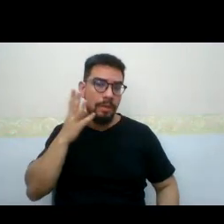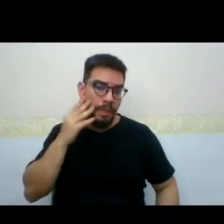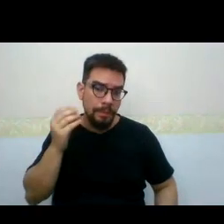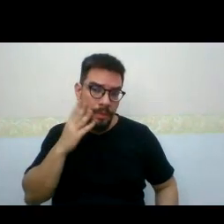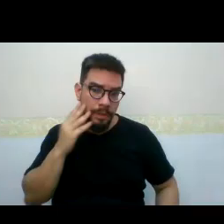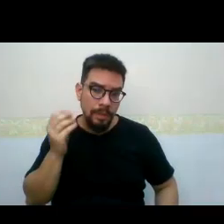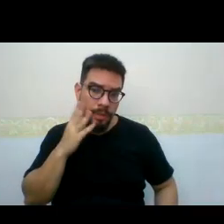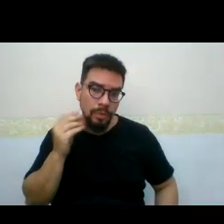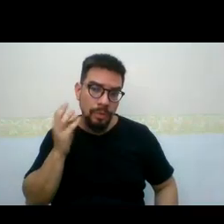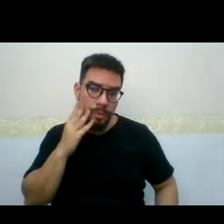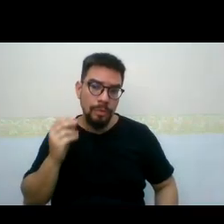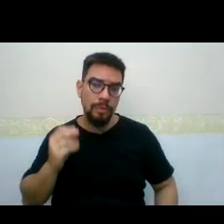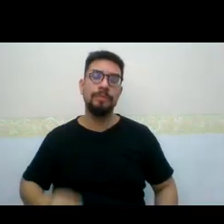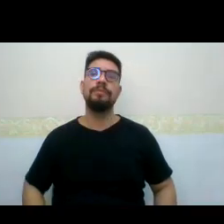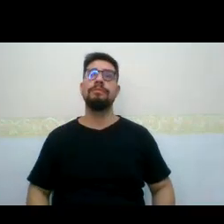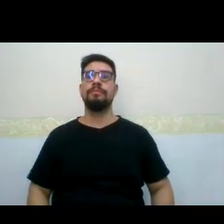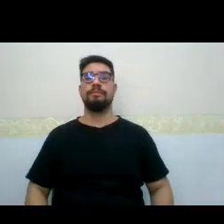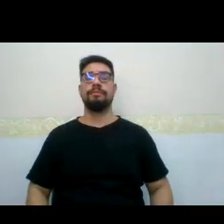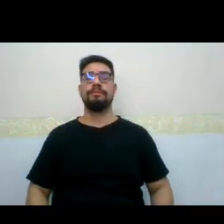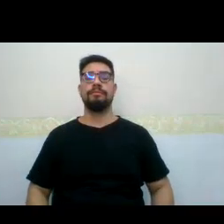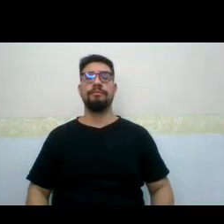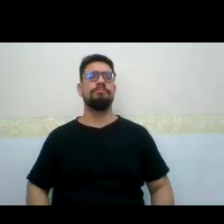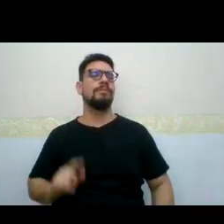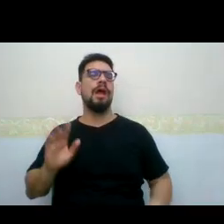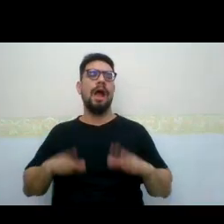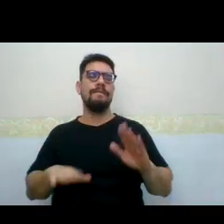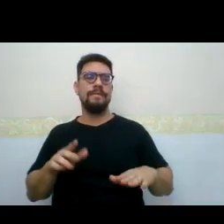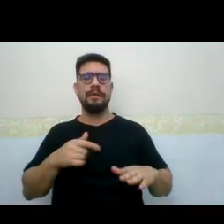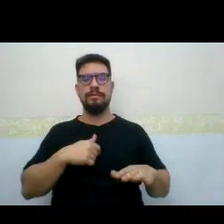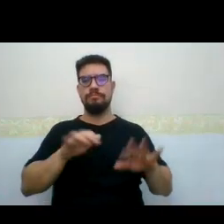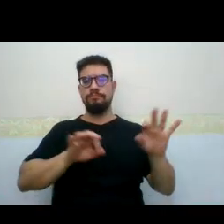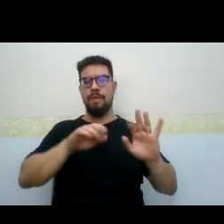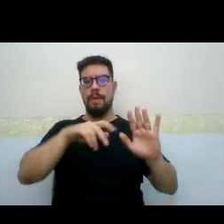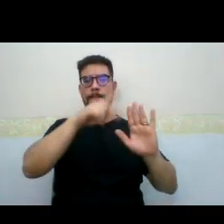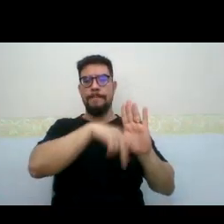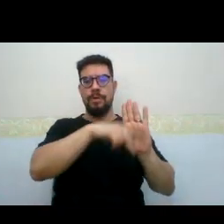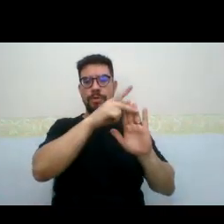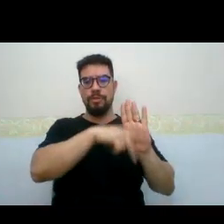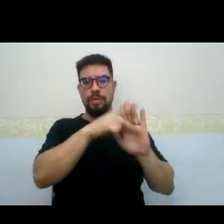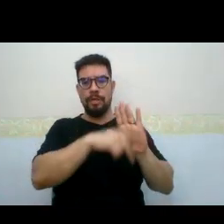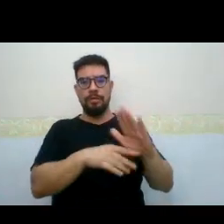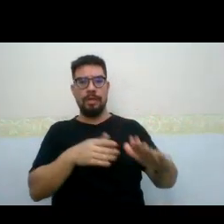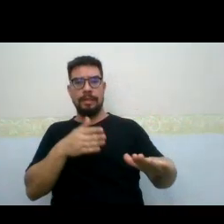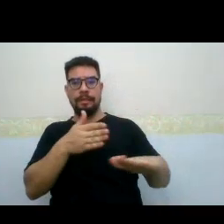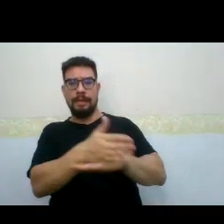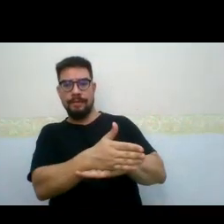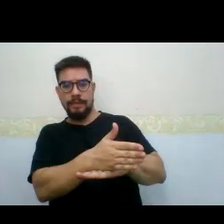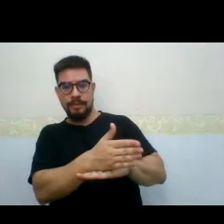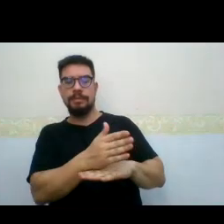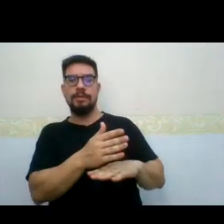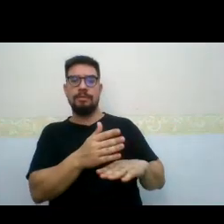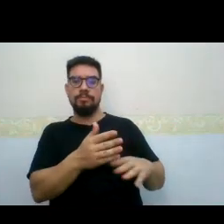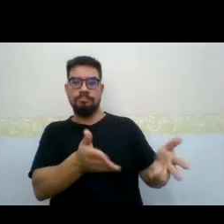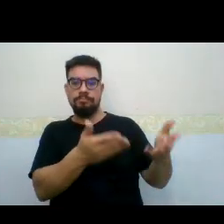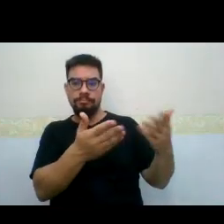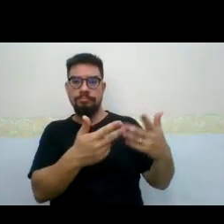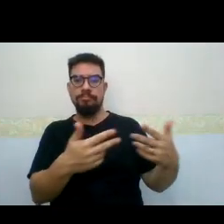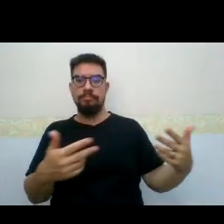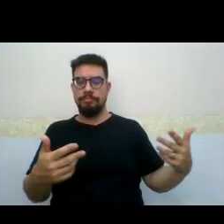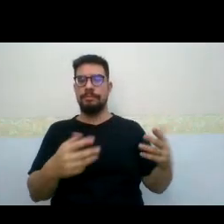um projeto de intervenção. E aquele famoso projeto lá da nossa disciplina de metodologia